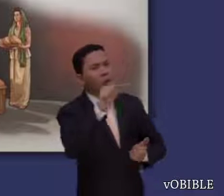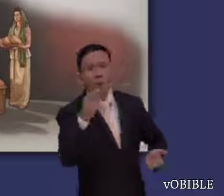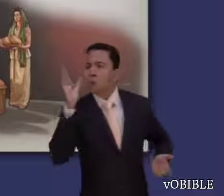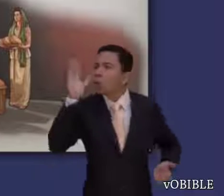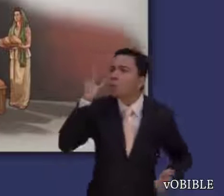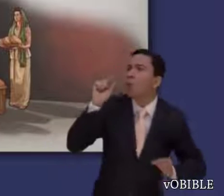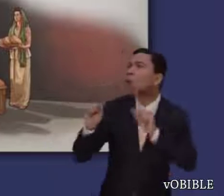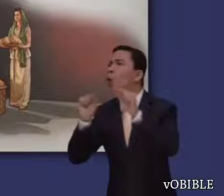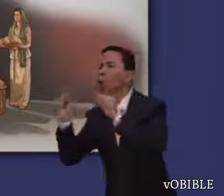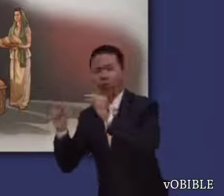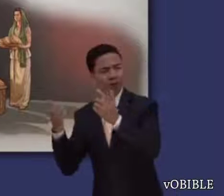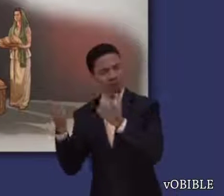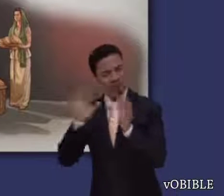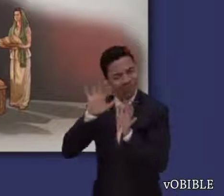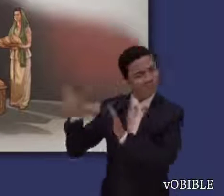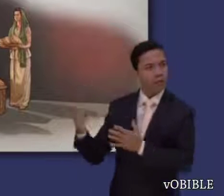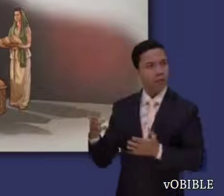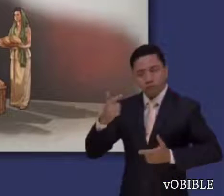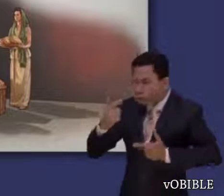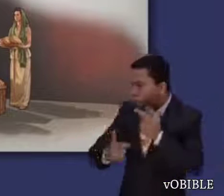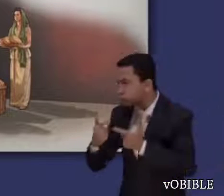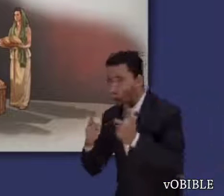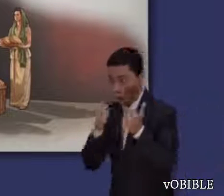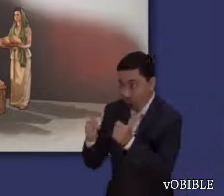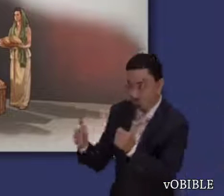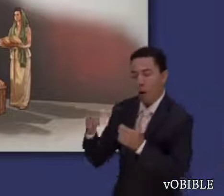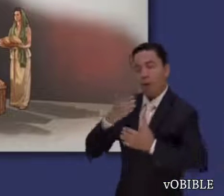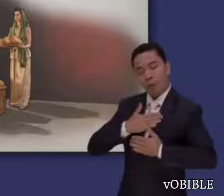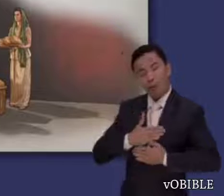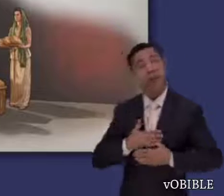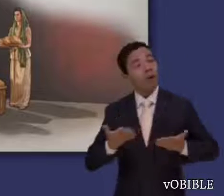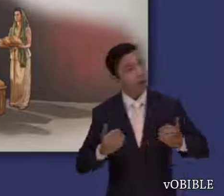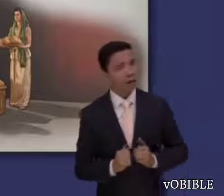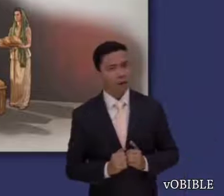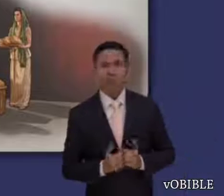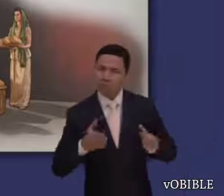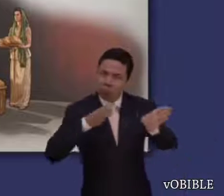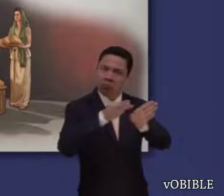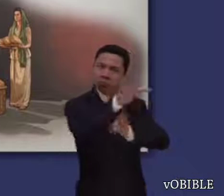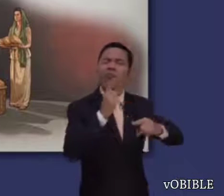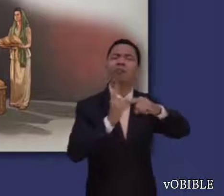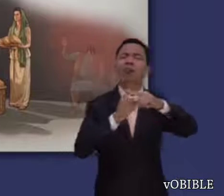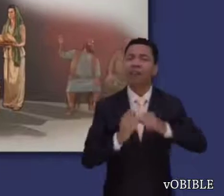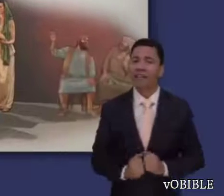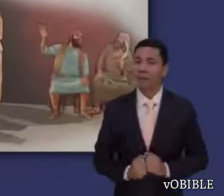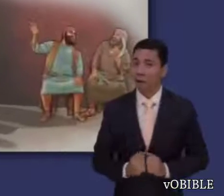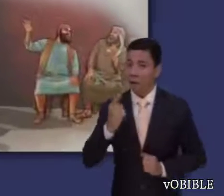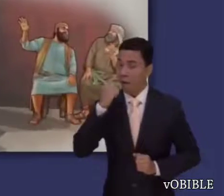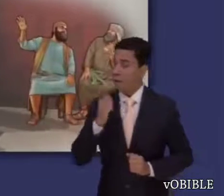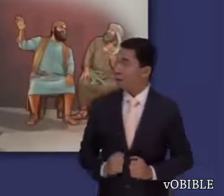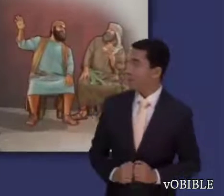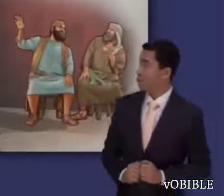cuidar dos seus próprios assuntos e trabalhar para conseguir o sustento. Pelo visto, esse conselho ainda era válido,